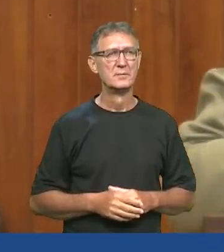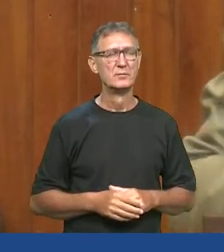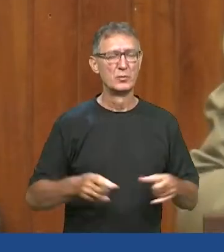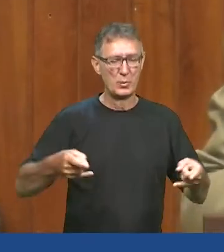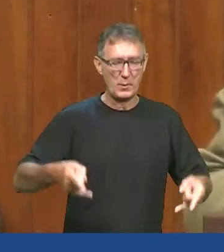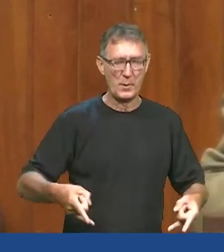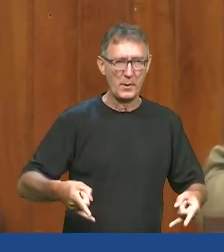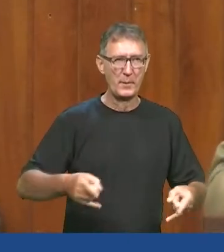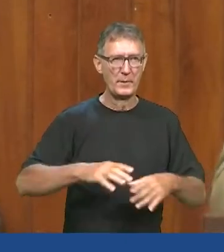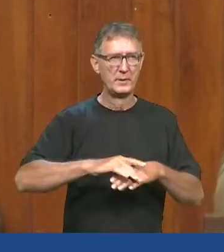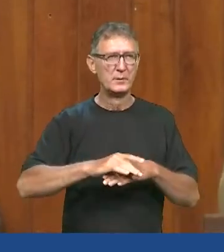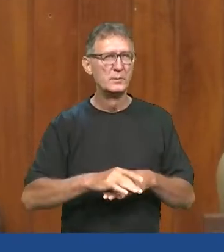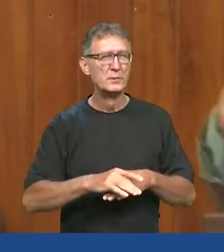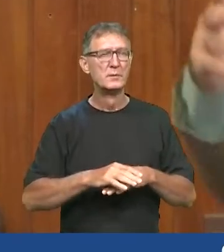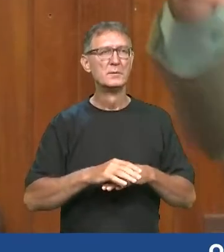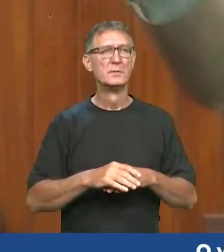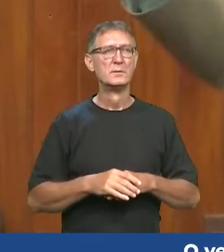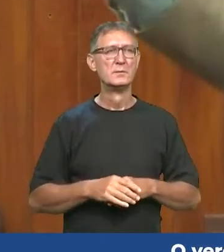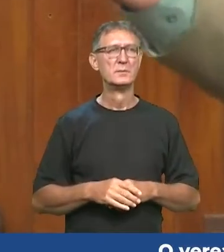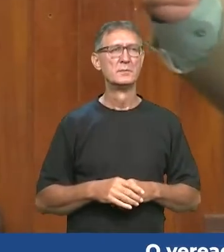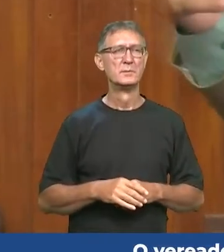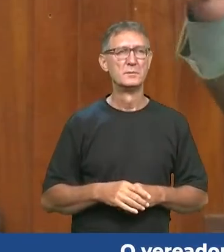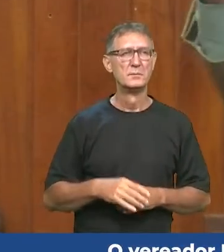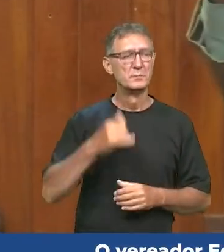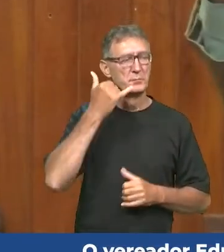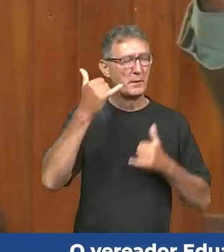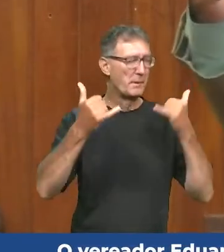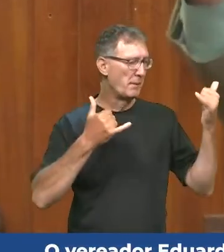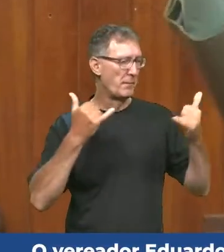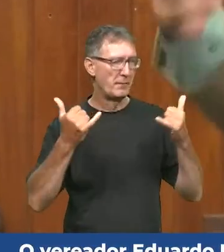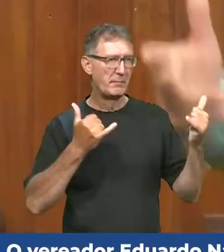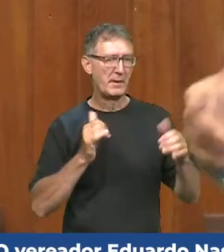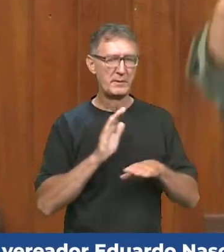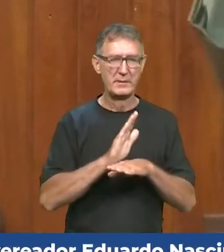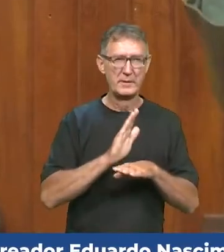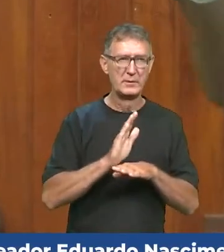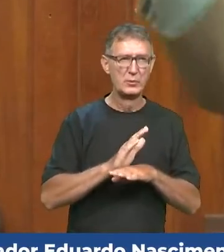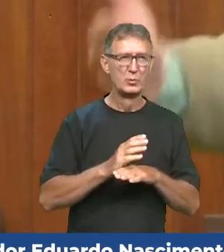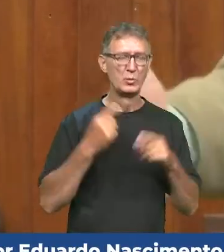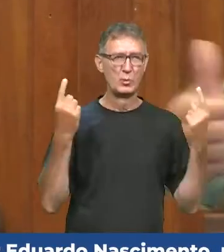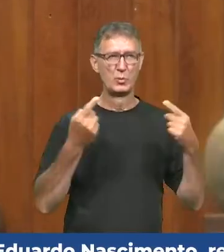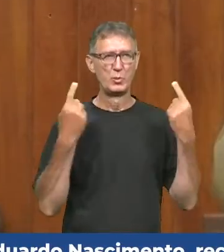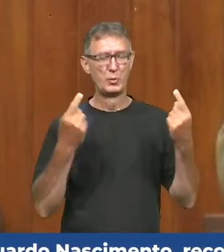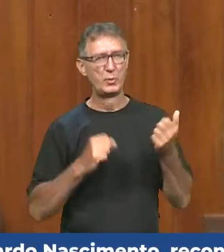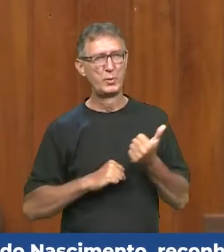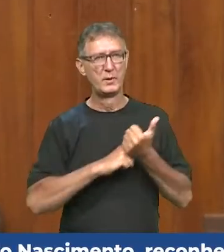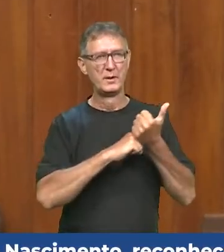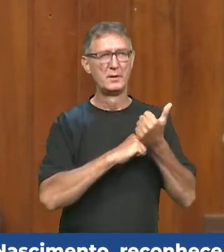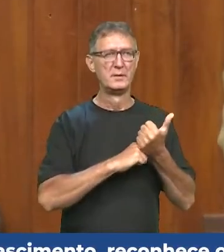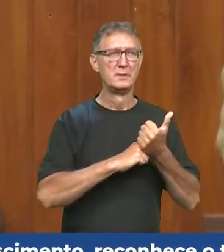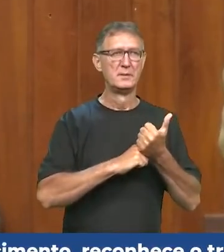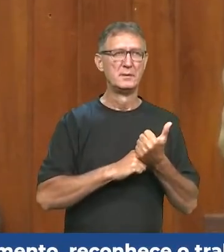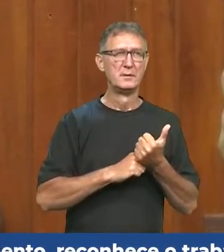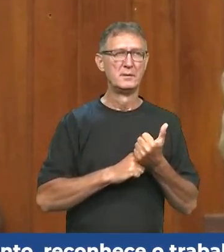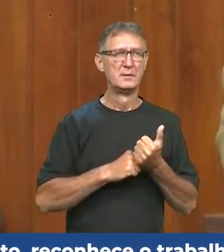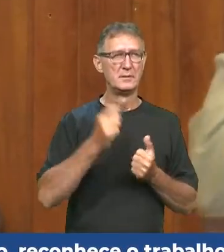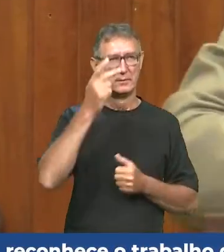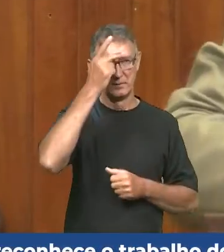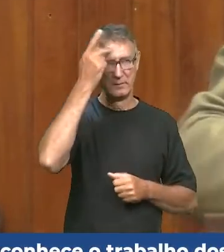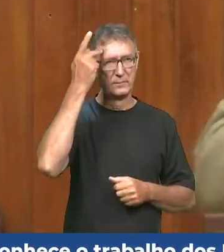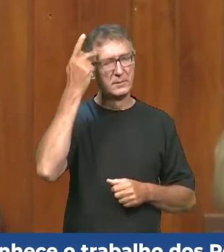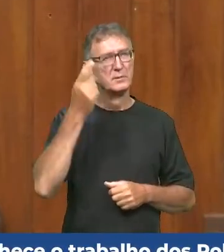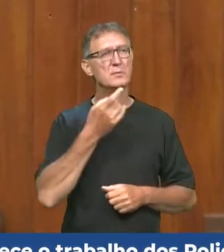Acamados, atende solicitação, eles que dão esse atendimento, esse apoio a esses